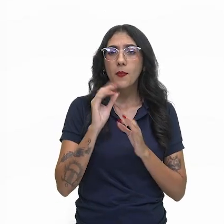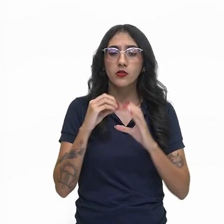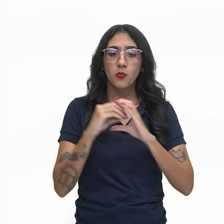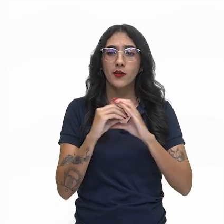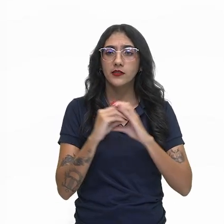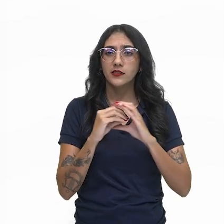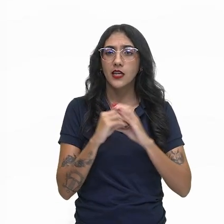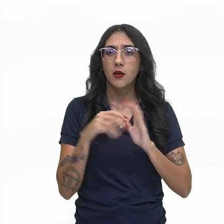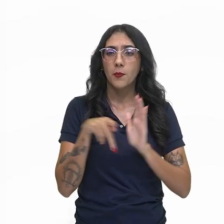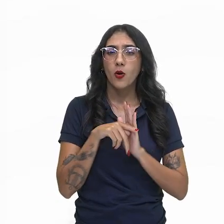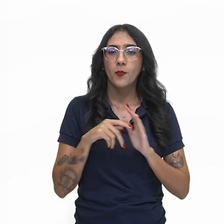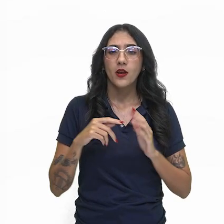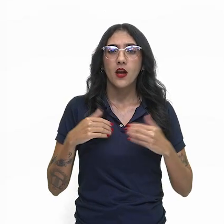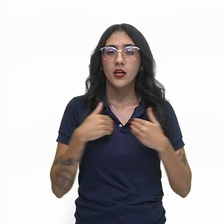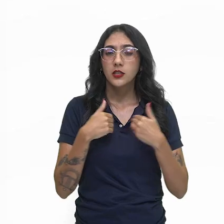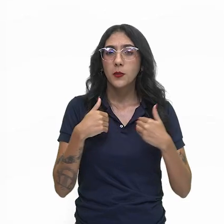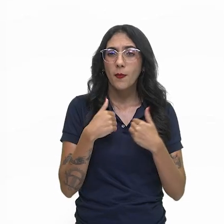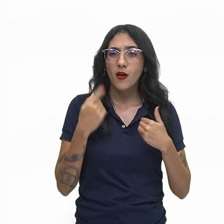animal,